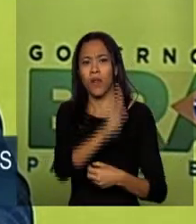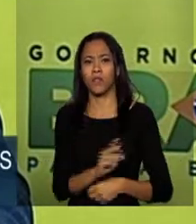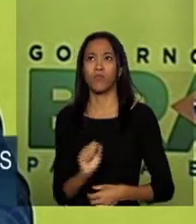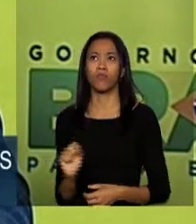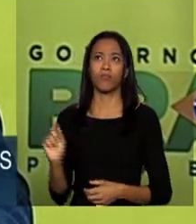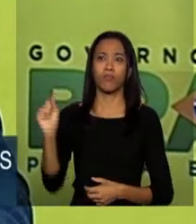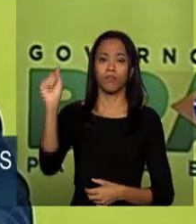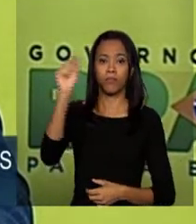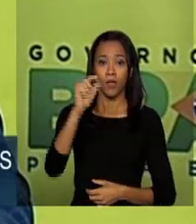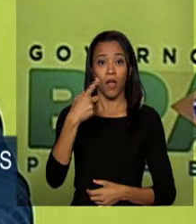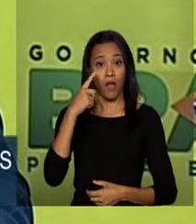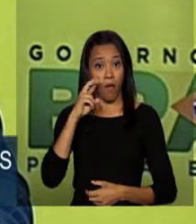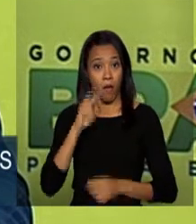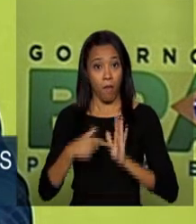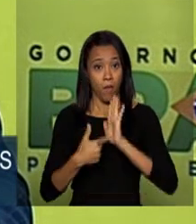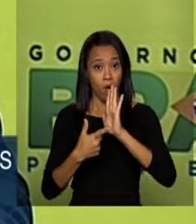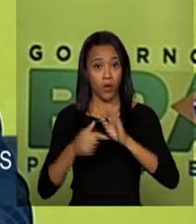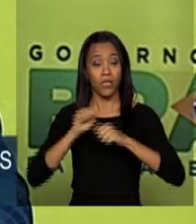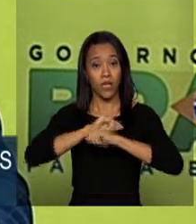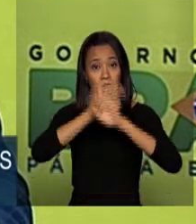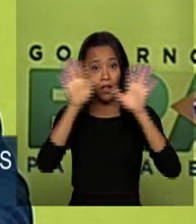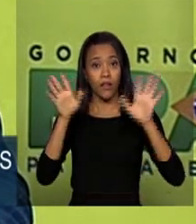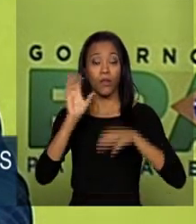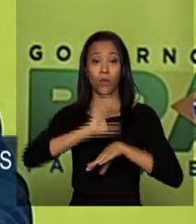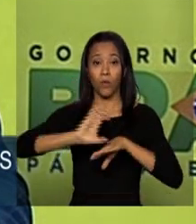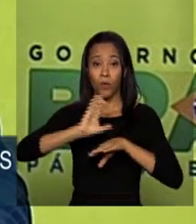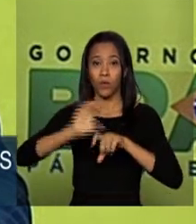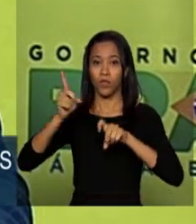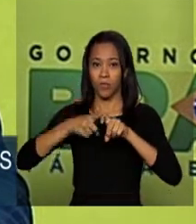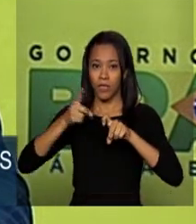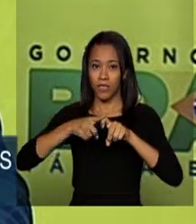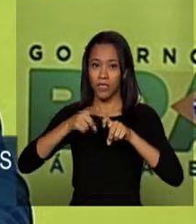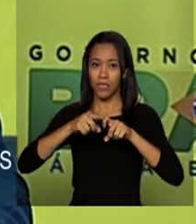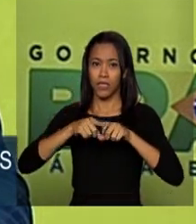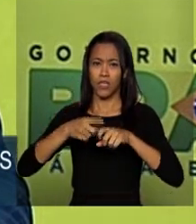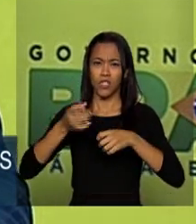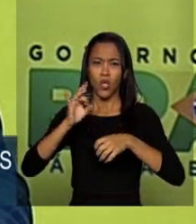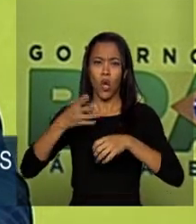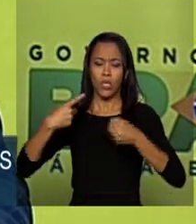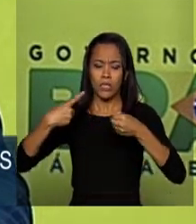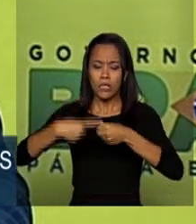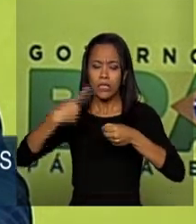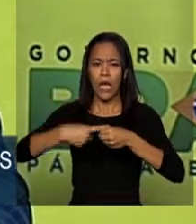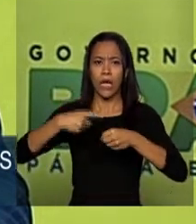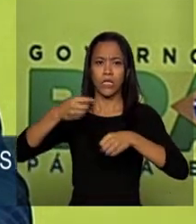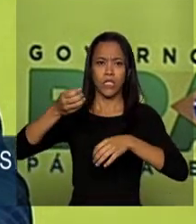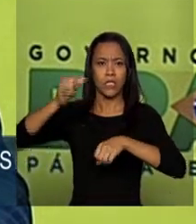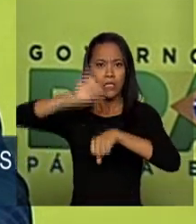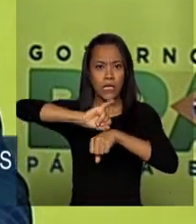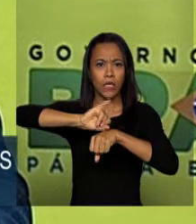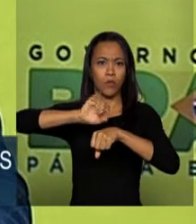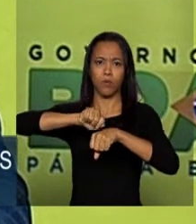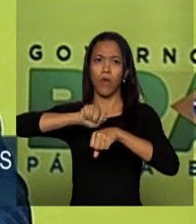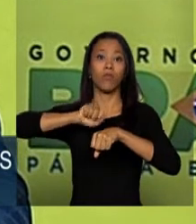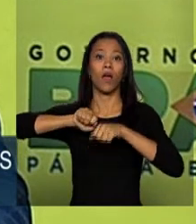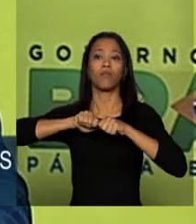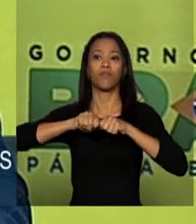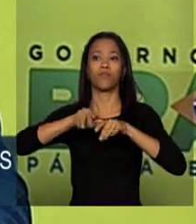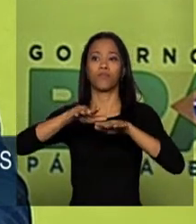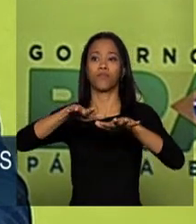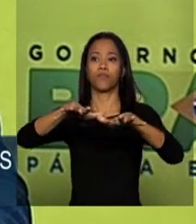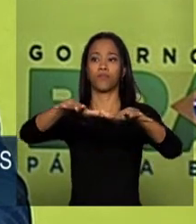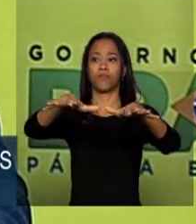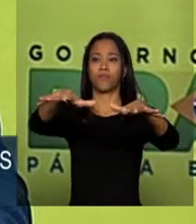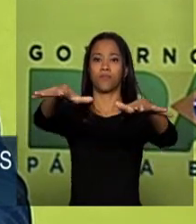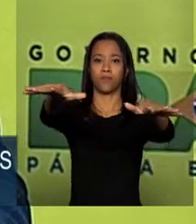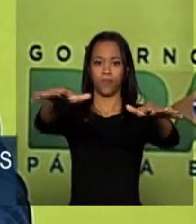esse movimento de interiorização, de descentralização, né, de fato, a criação